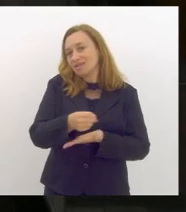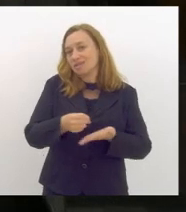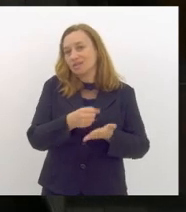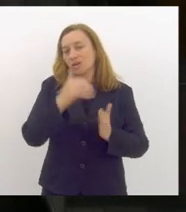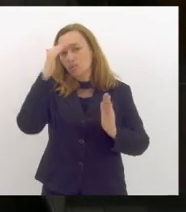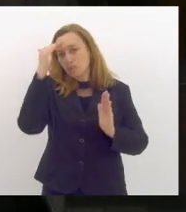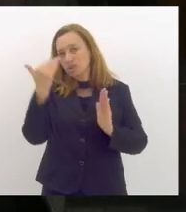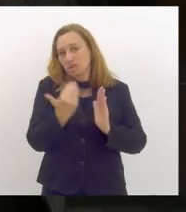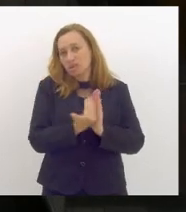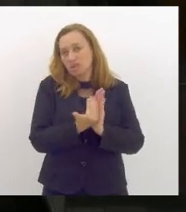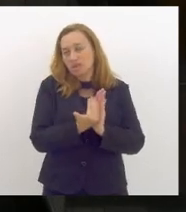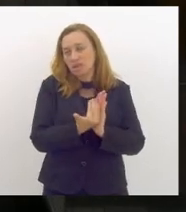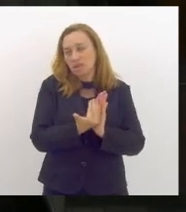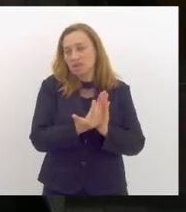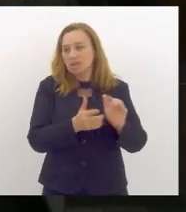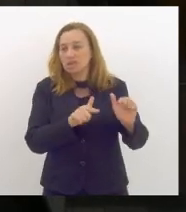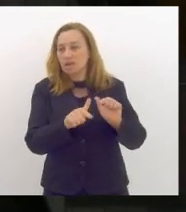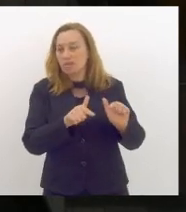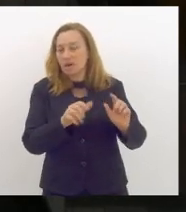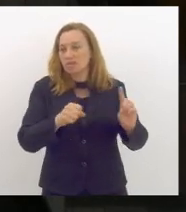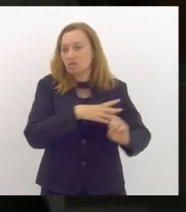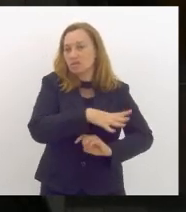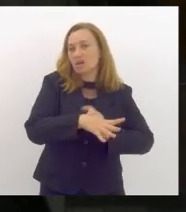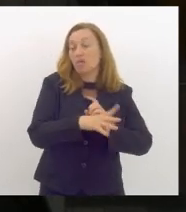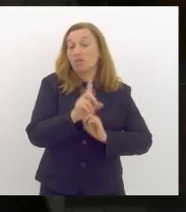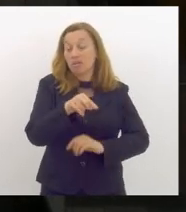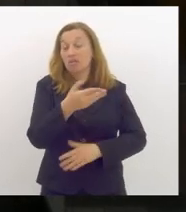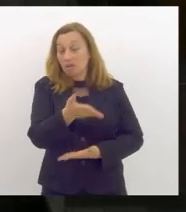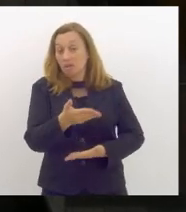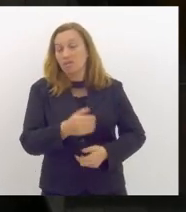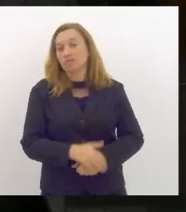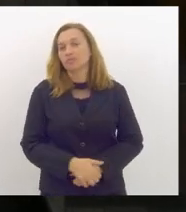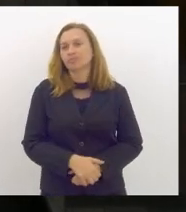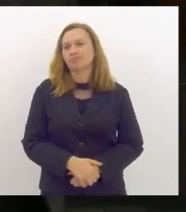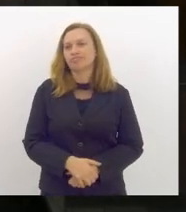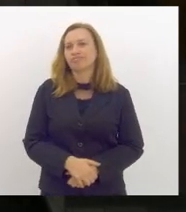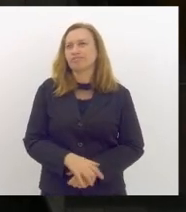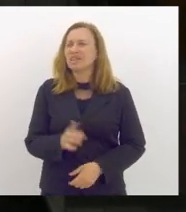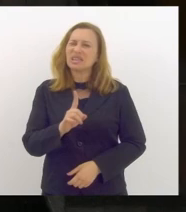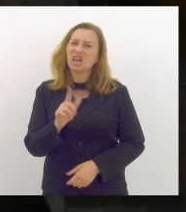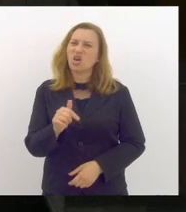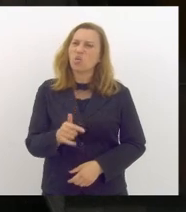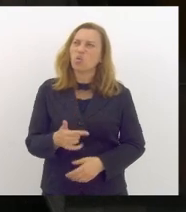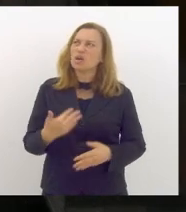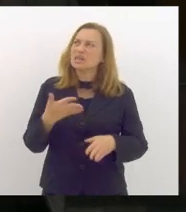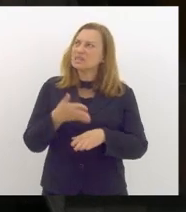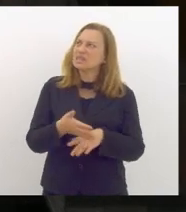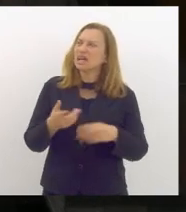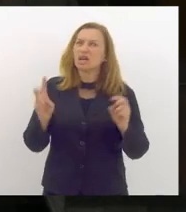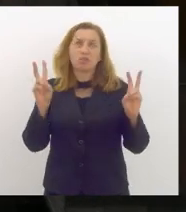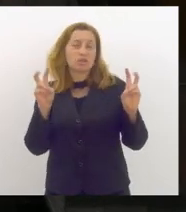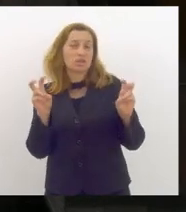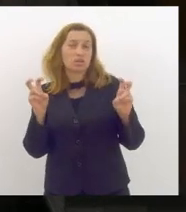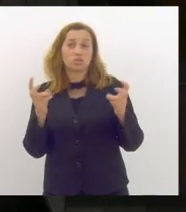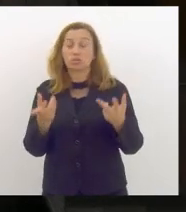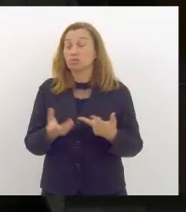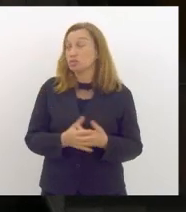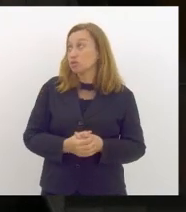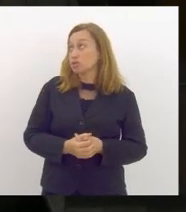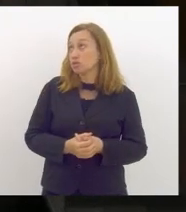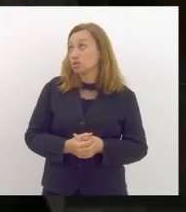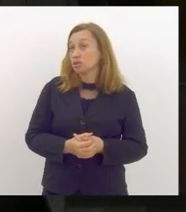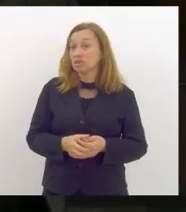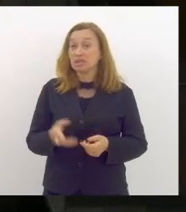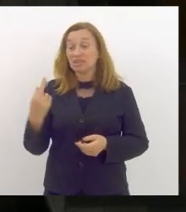tem que cumprir essa função social e esse é o estado do bem-estar Social e não entrar com as suas questões